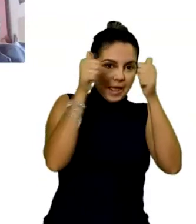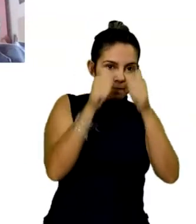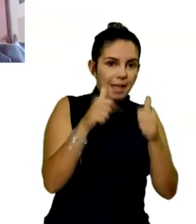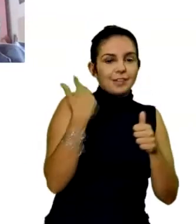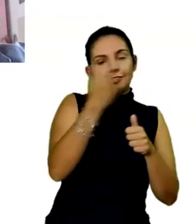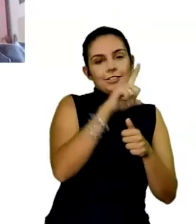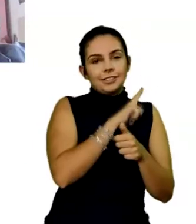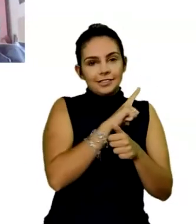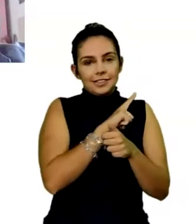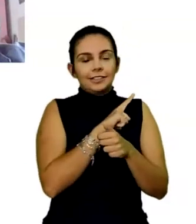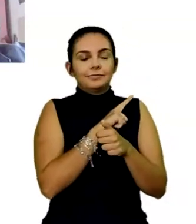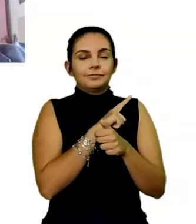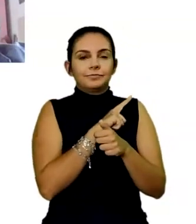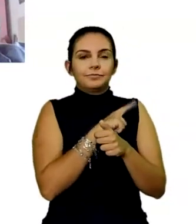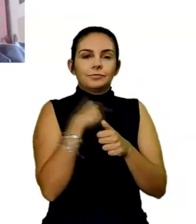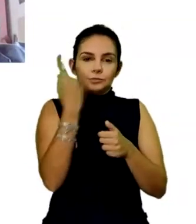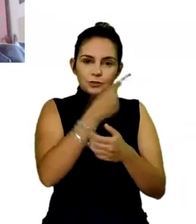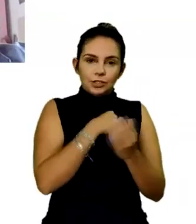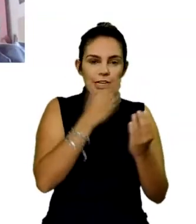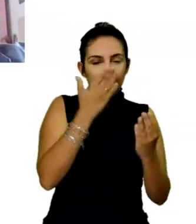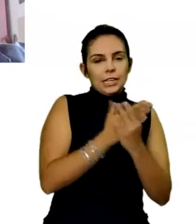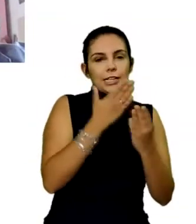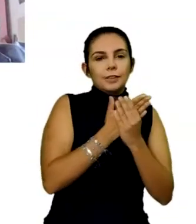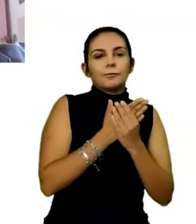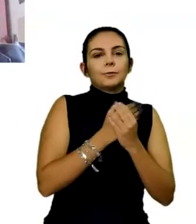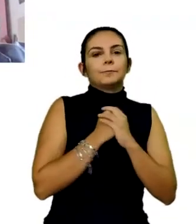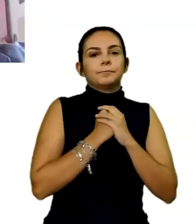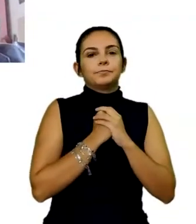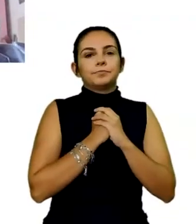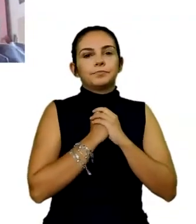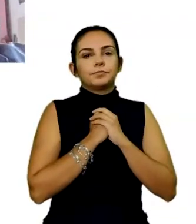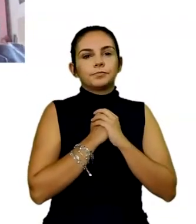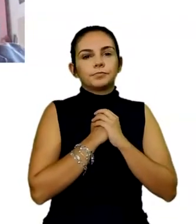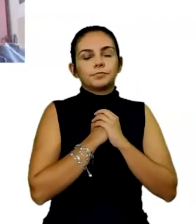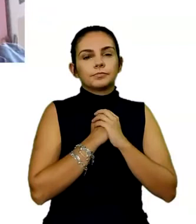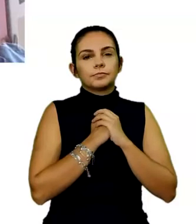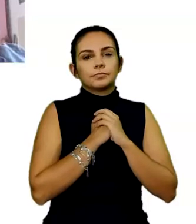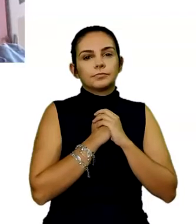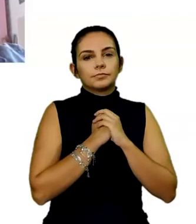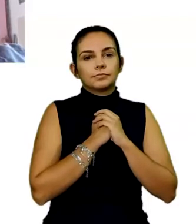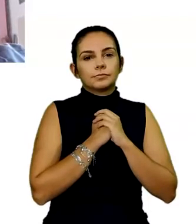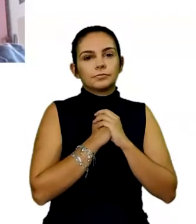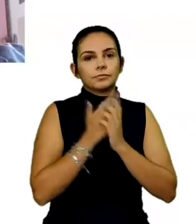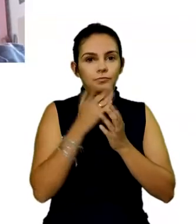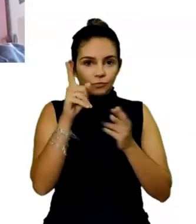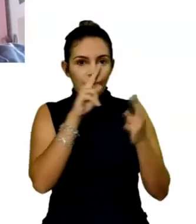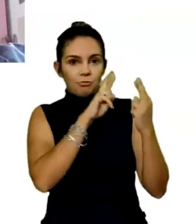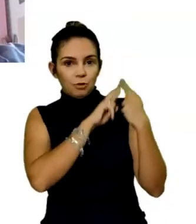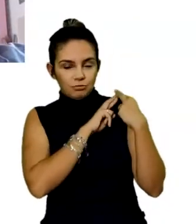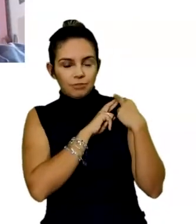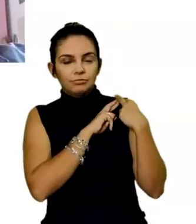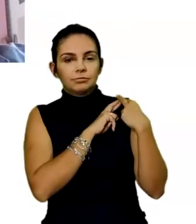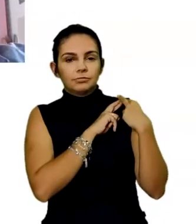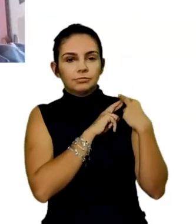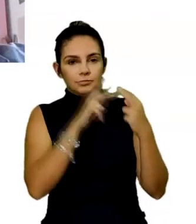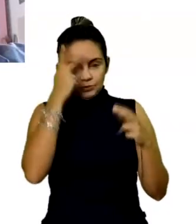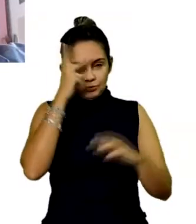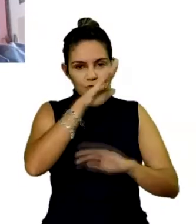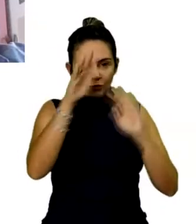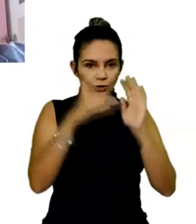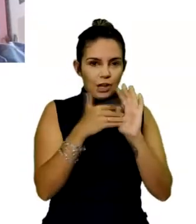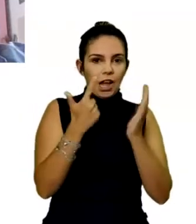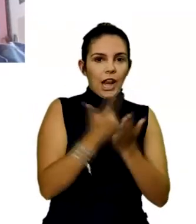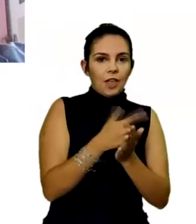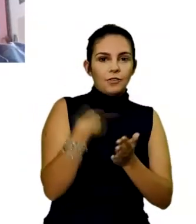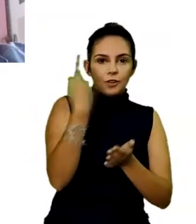gente tem no nosso arquivo. E ela hoje é responsável por todos os